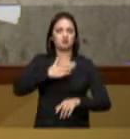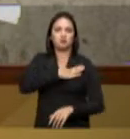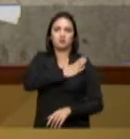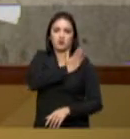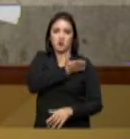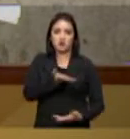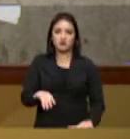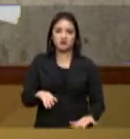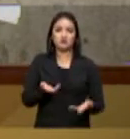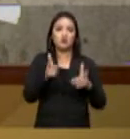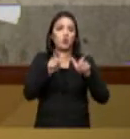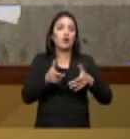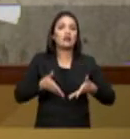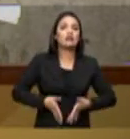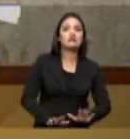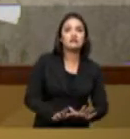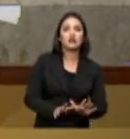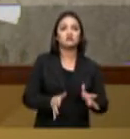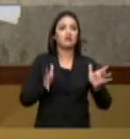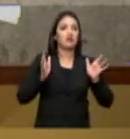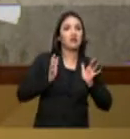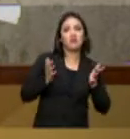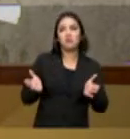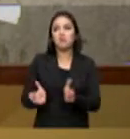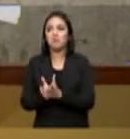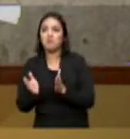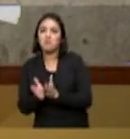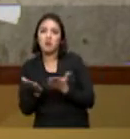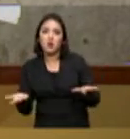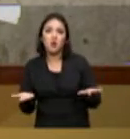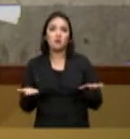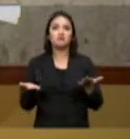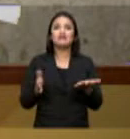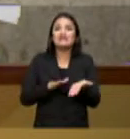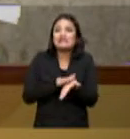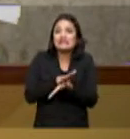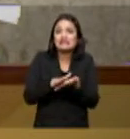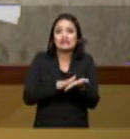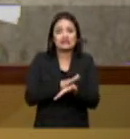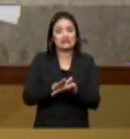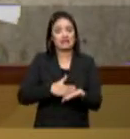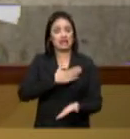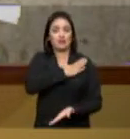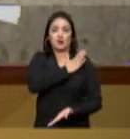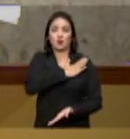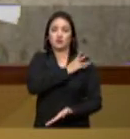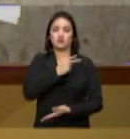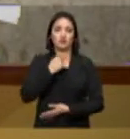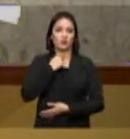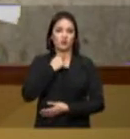social, riqueza, nascimento ou qualquer outra